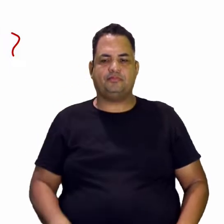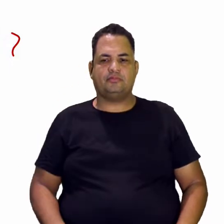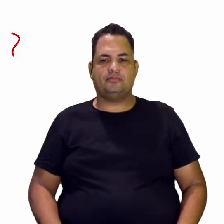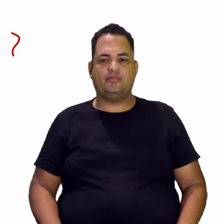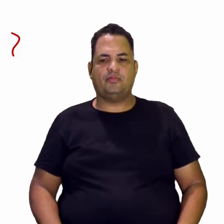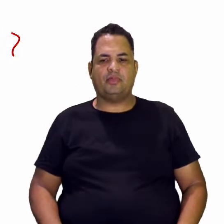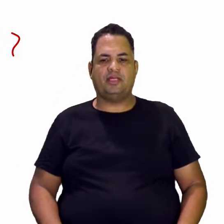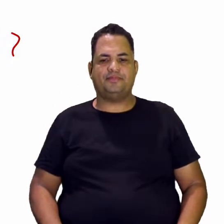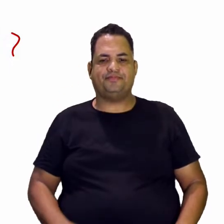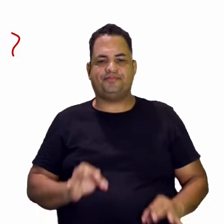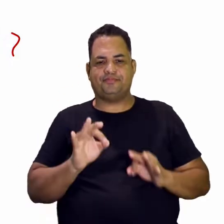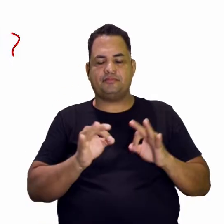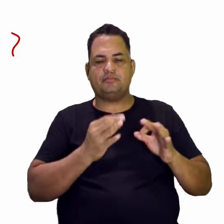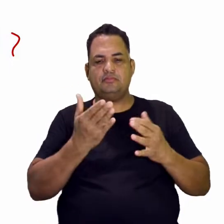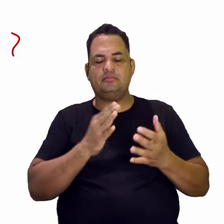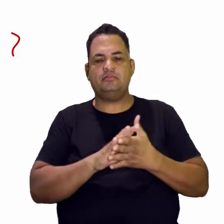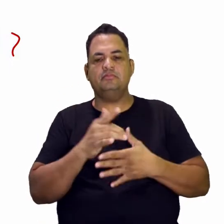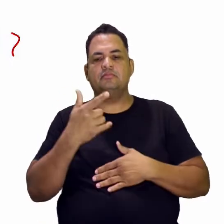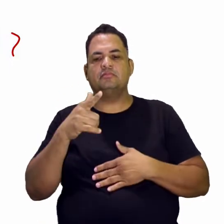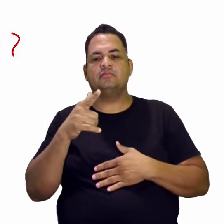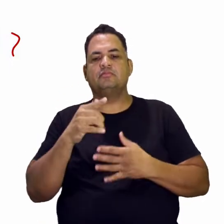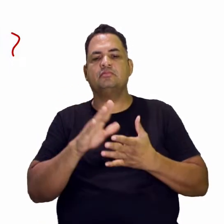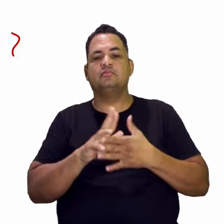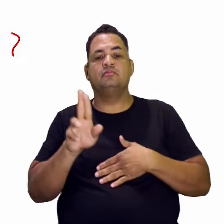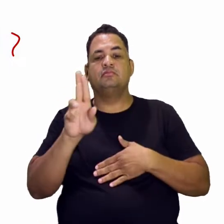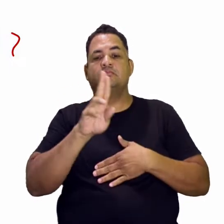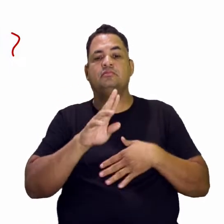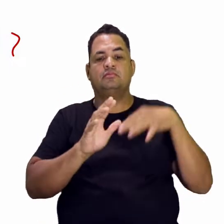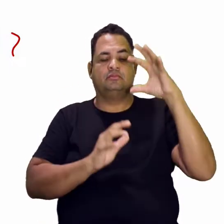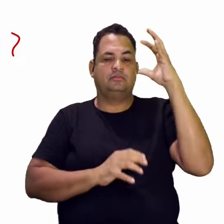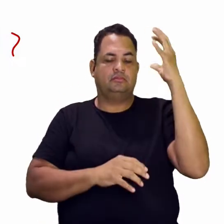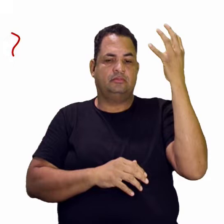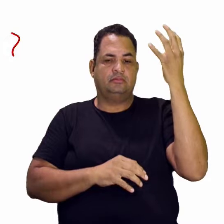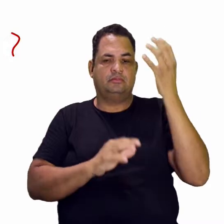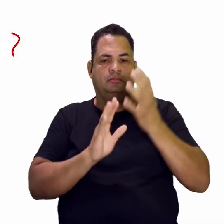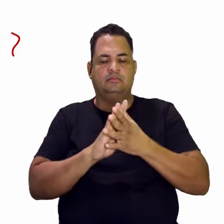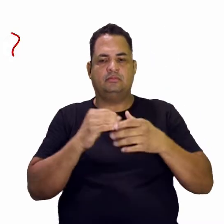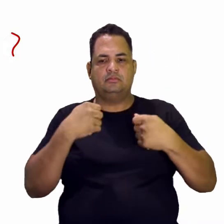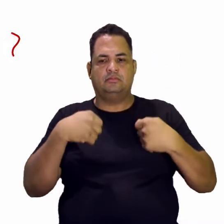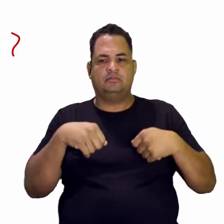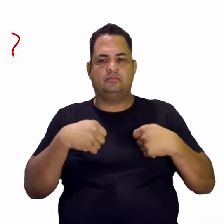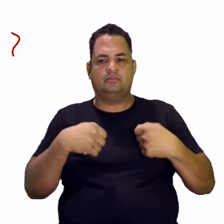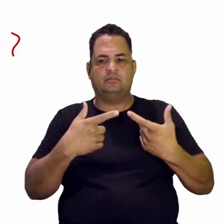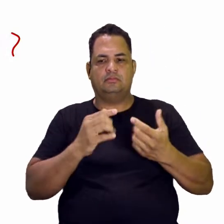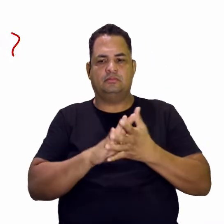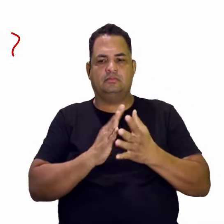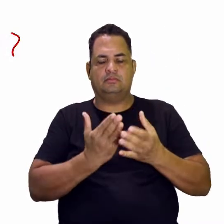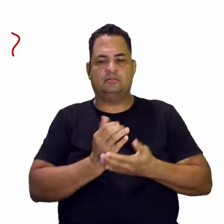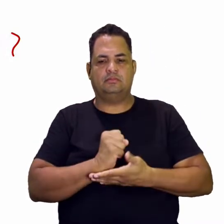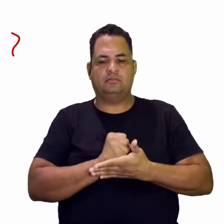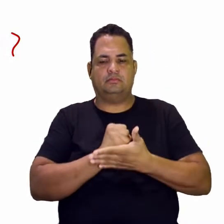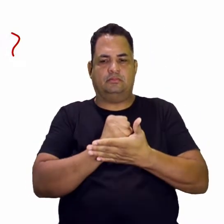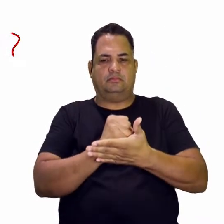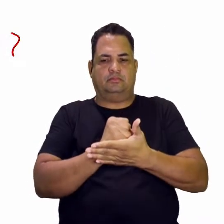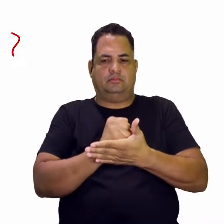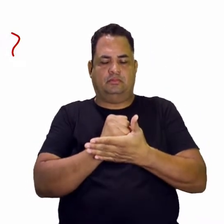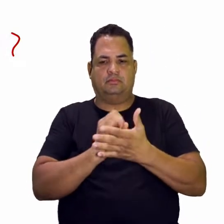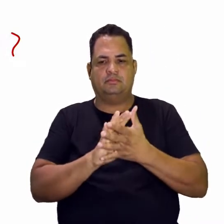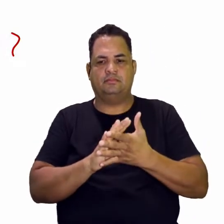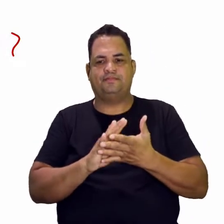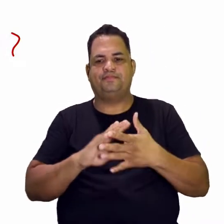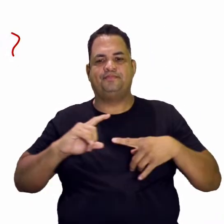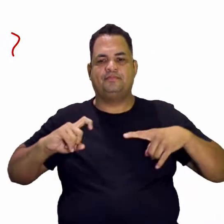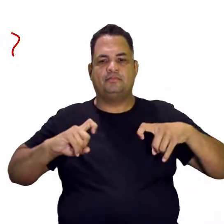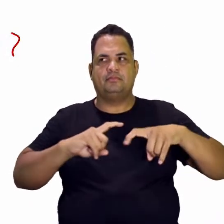que, nessa forma, ela não tem muita serventia para o vegetal. Aí vai precisar desse apoio, dessas bactérias